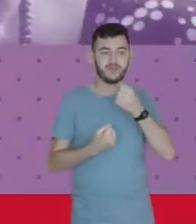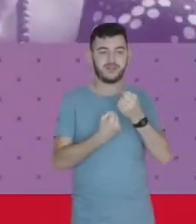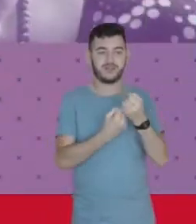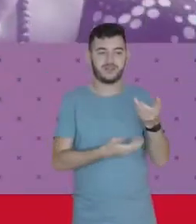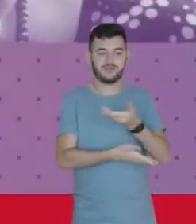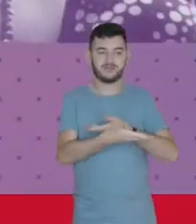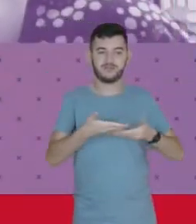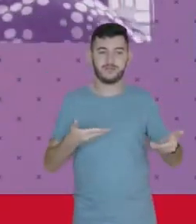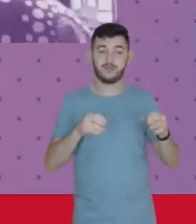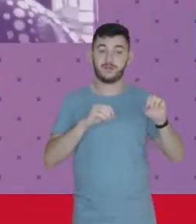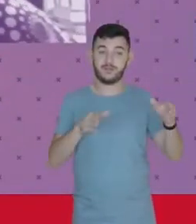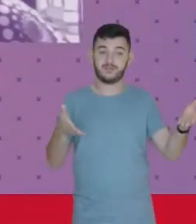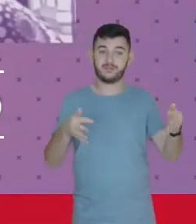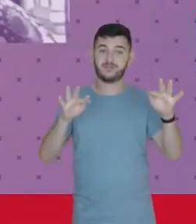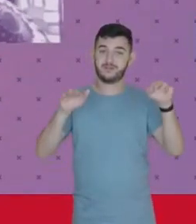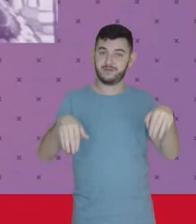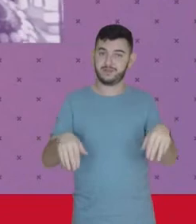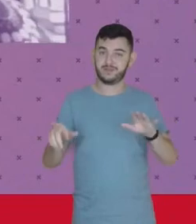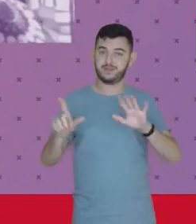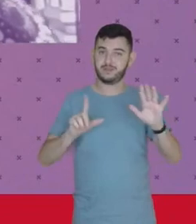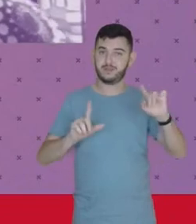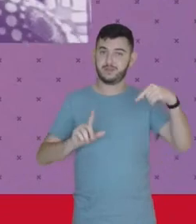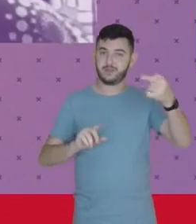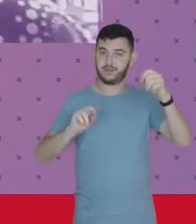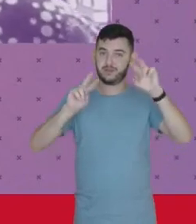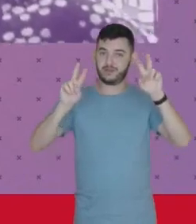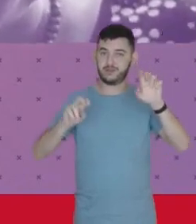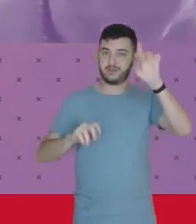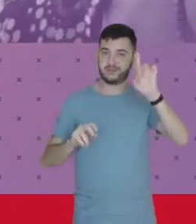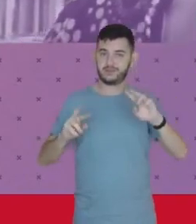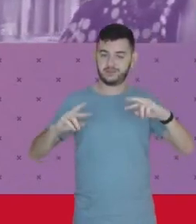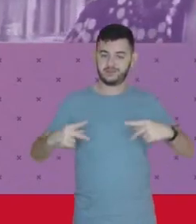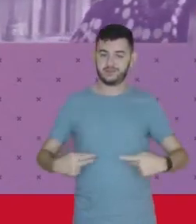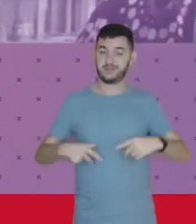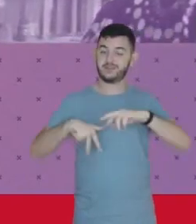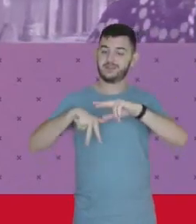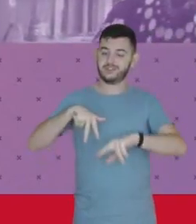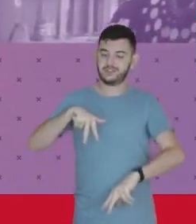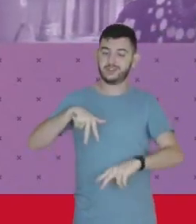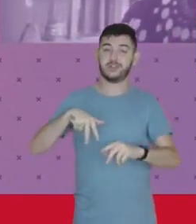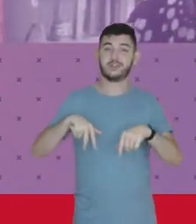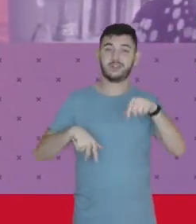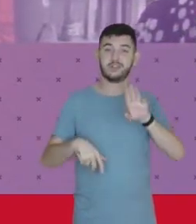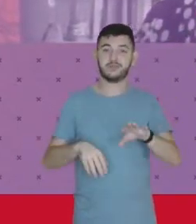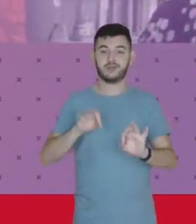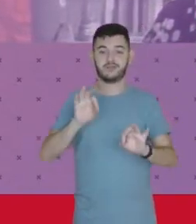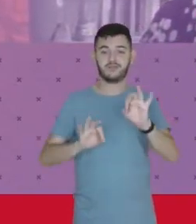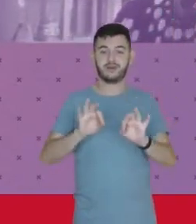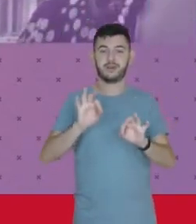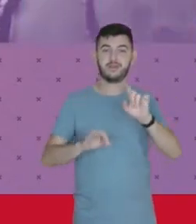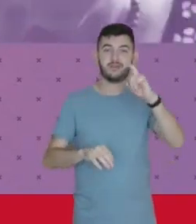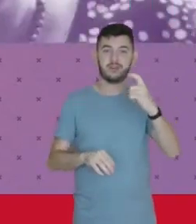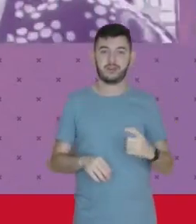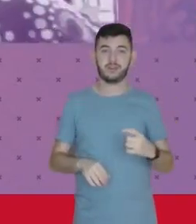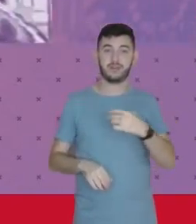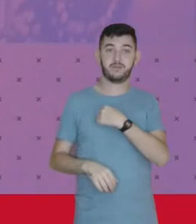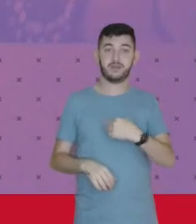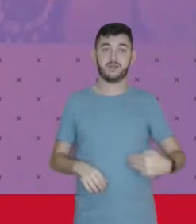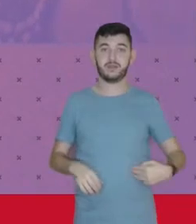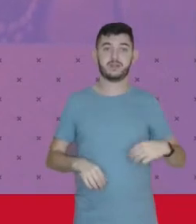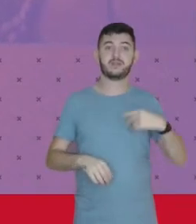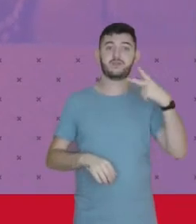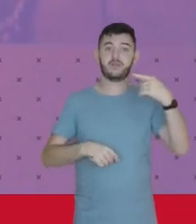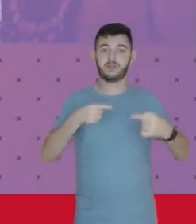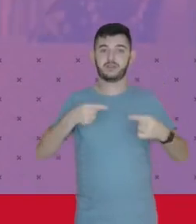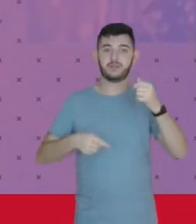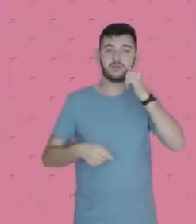hoje fica por aqui. E na próxima semana o tema é Direitos Humanos e Gênero. E quem preparou as aulas foi a ex-ministra de Políticas para as